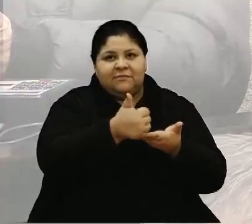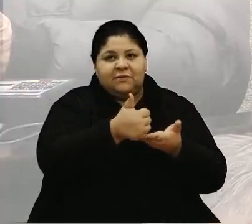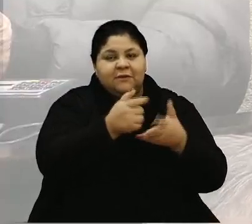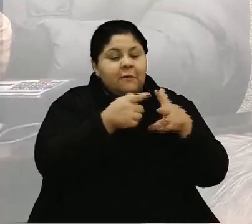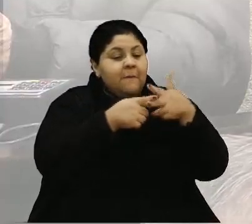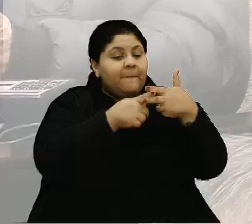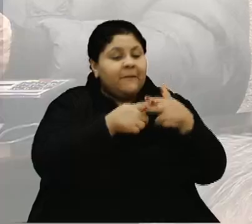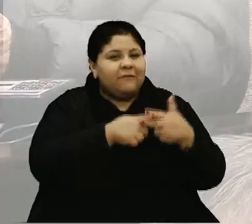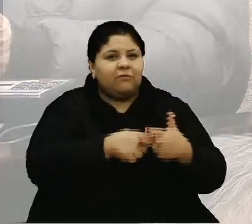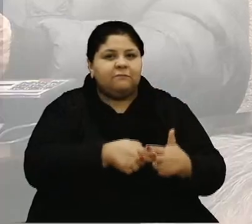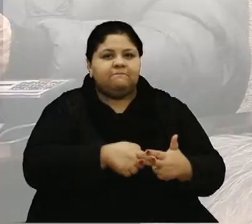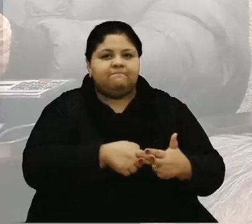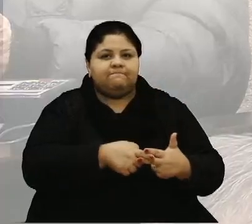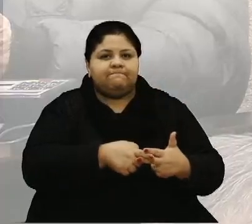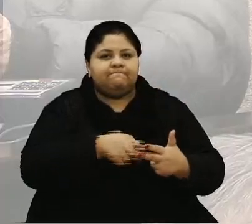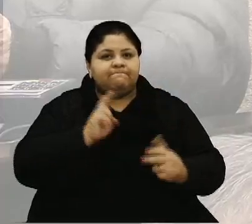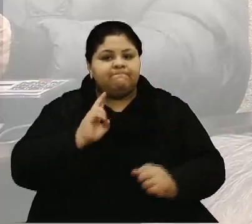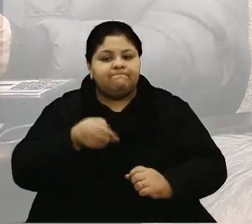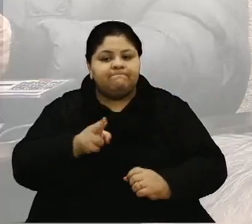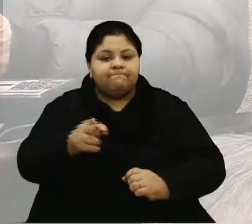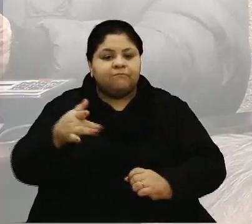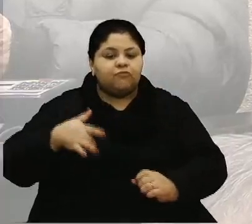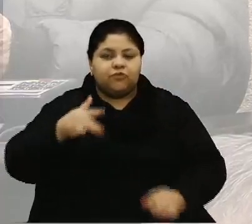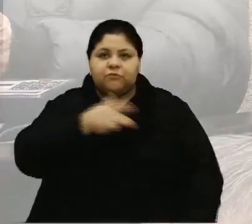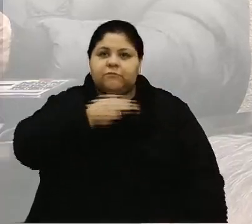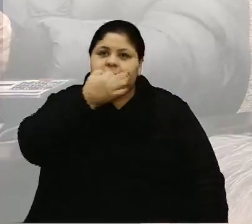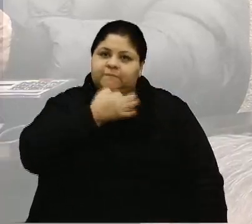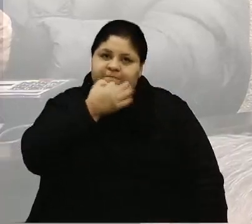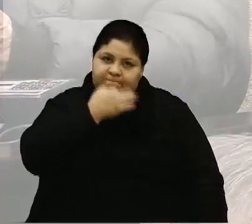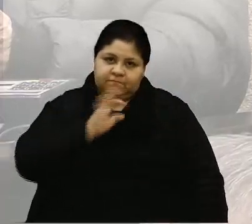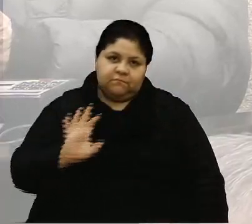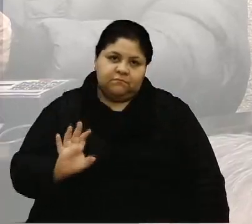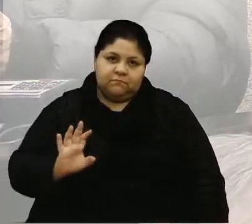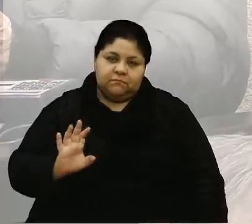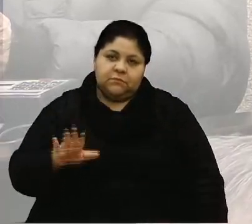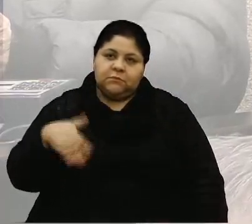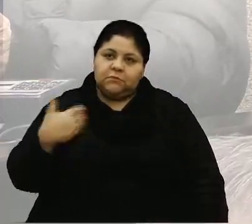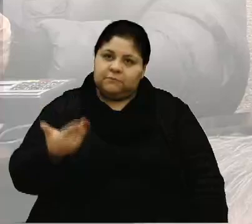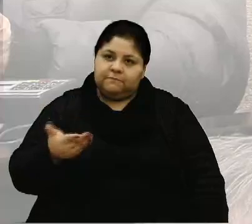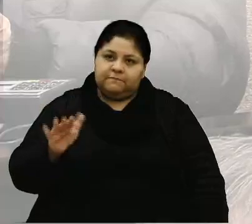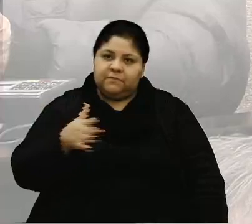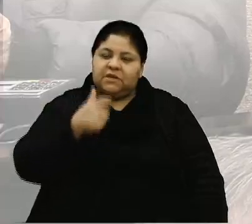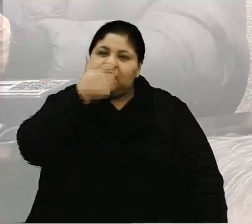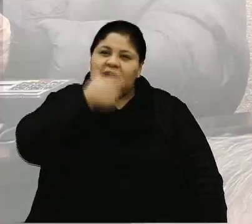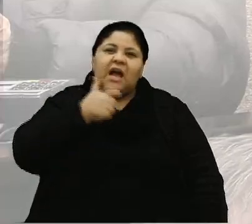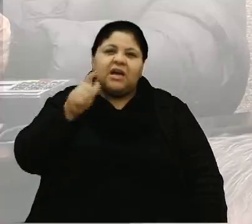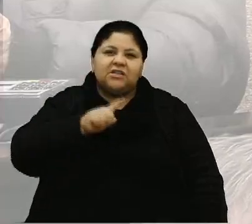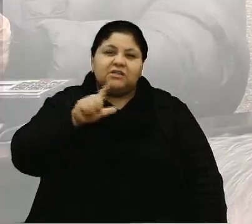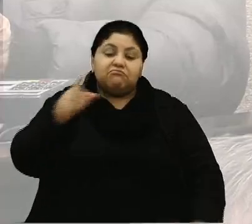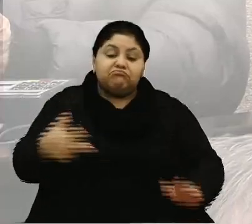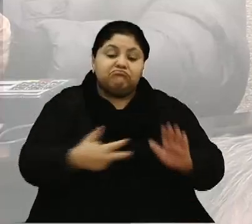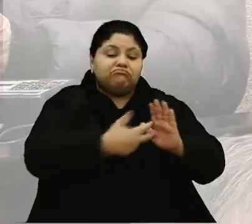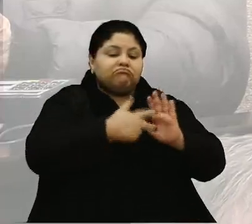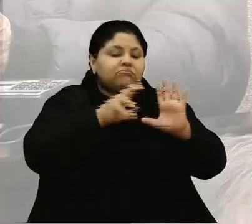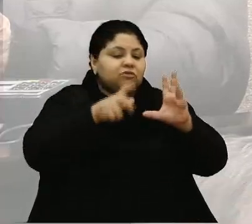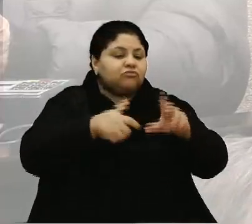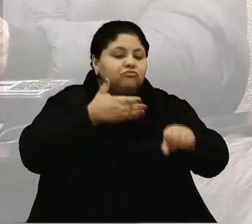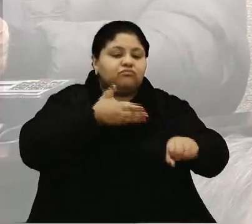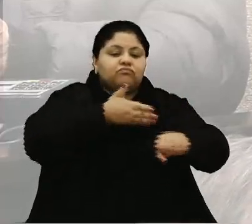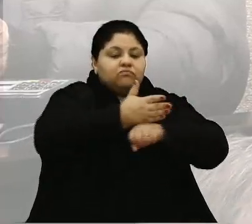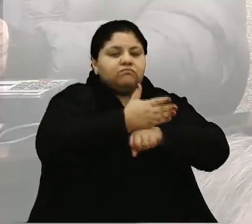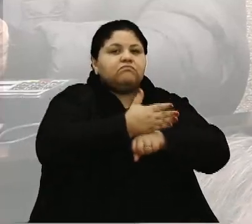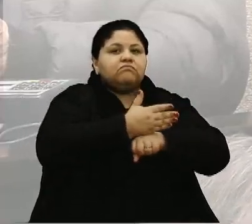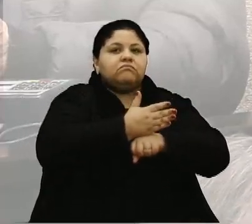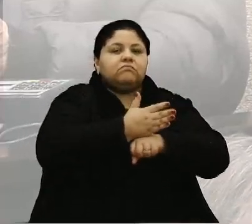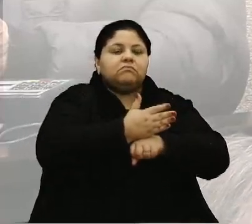manutenção e continuidade da saúde de Caxias, né? Então é mais ou menos isso. Acho que nós temos que estar atentos a todos os envolvidos